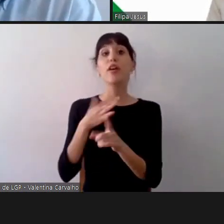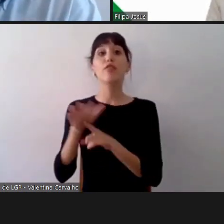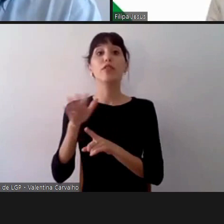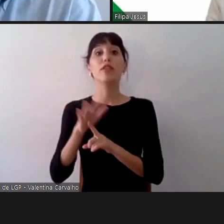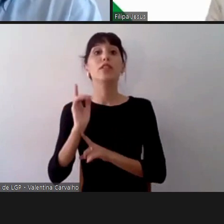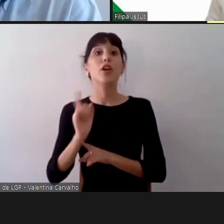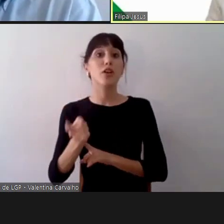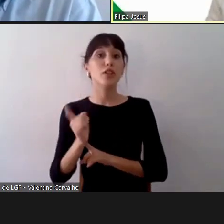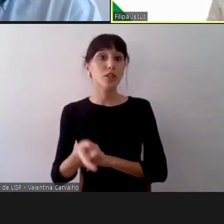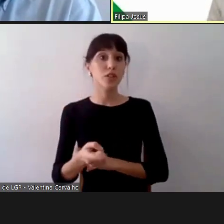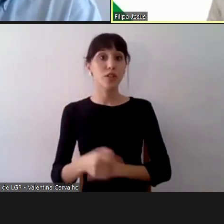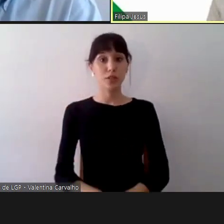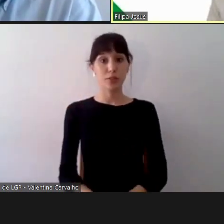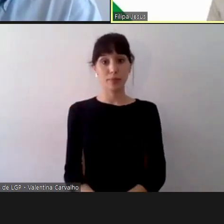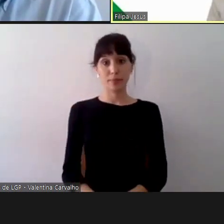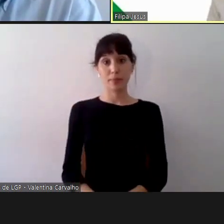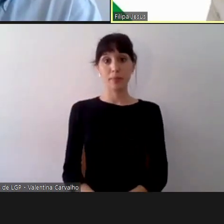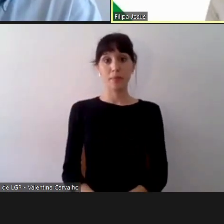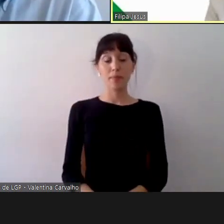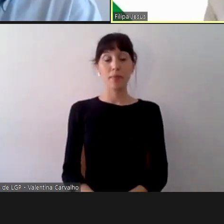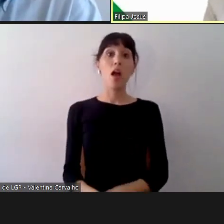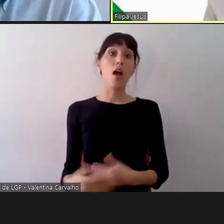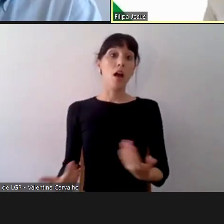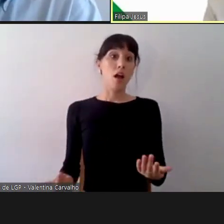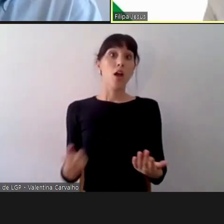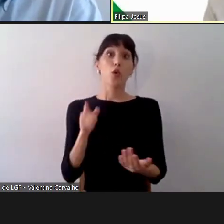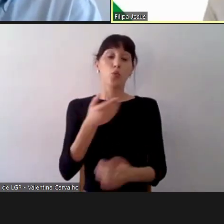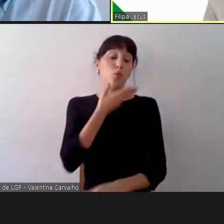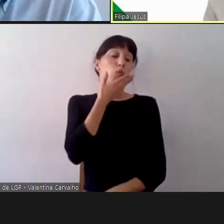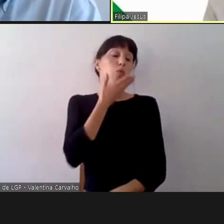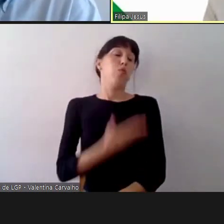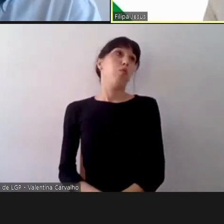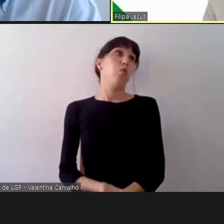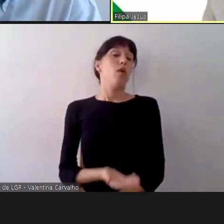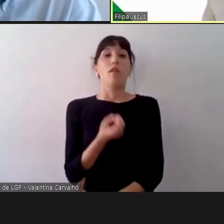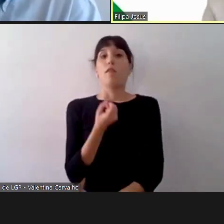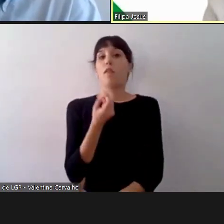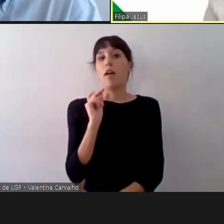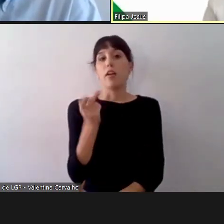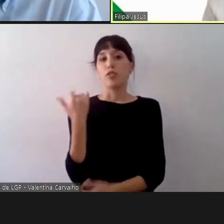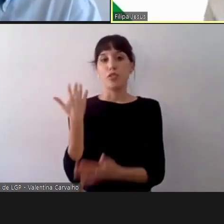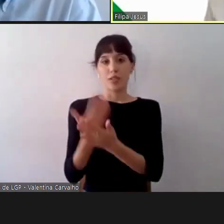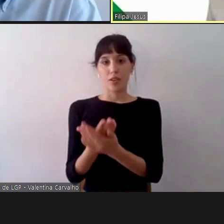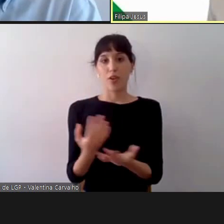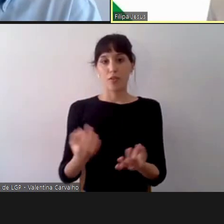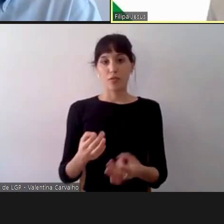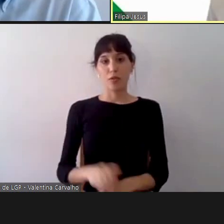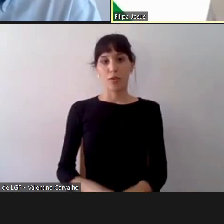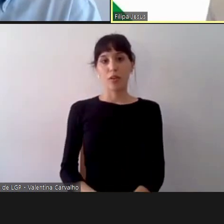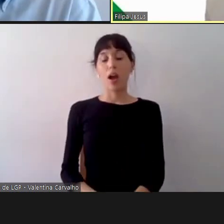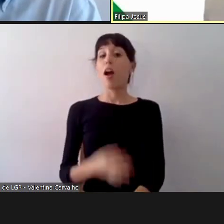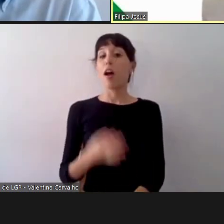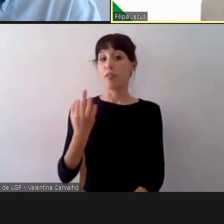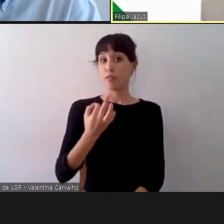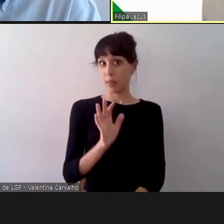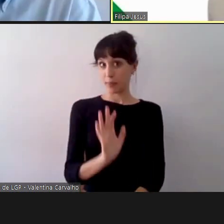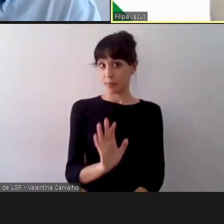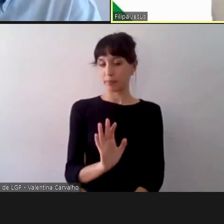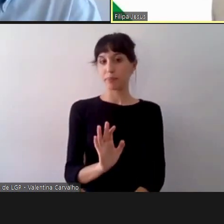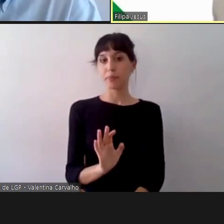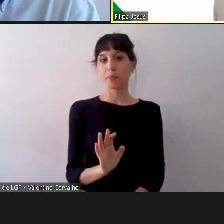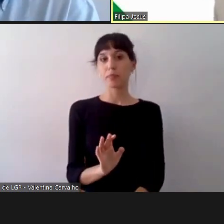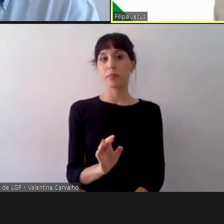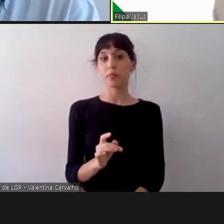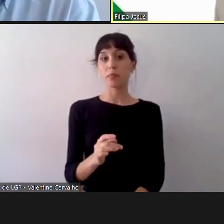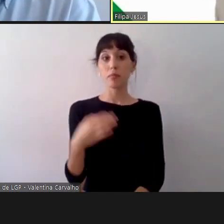qualificações? A tua enorme experiência, não é, dos anos que... Sim, está amplamente estudada a relação, embora ontem também